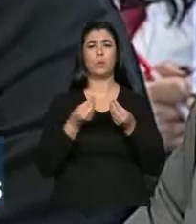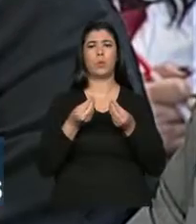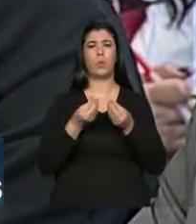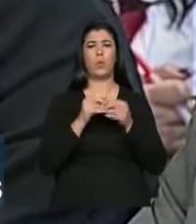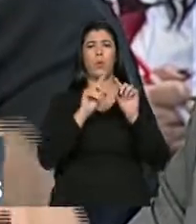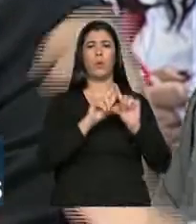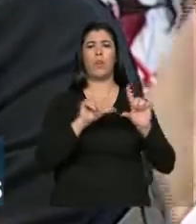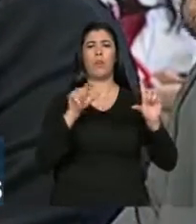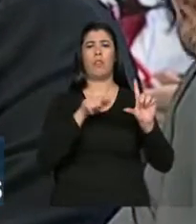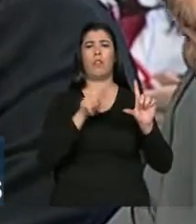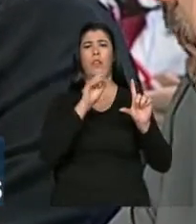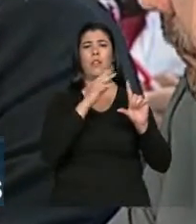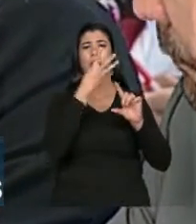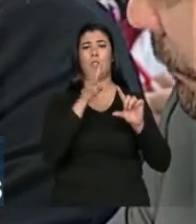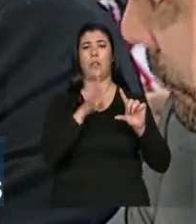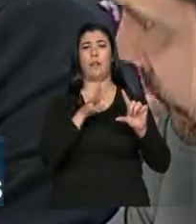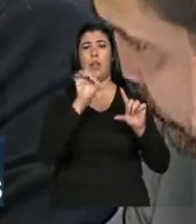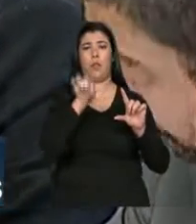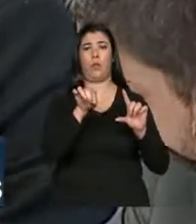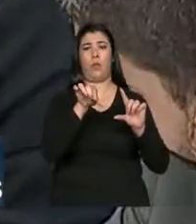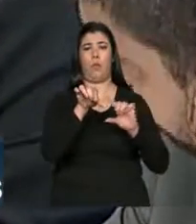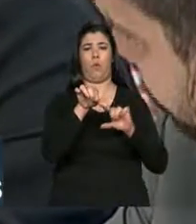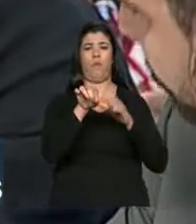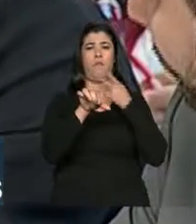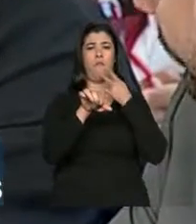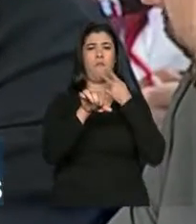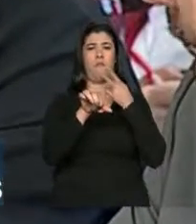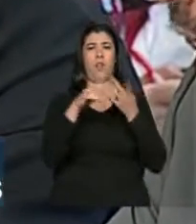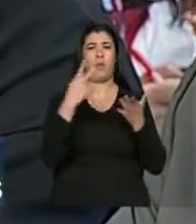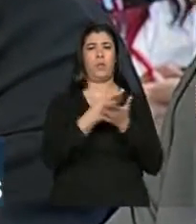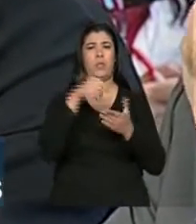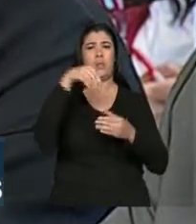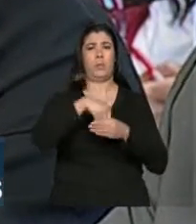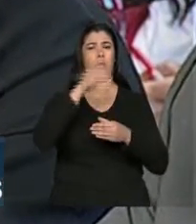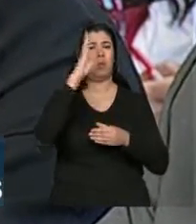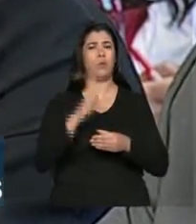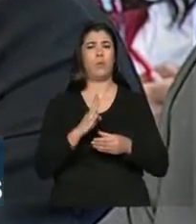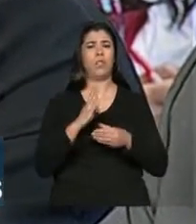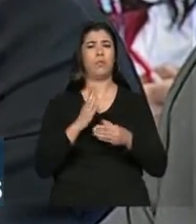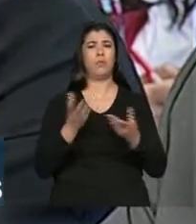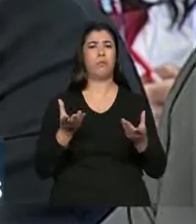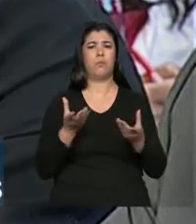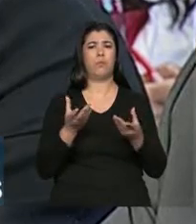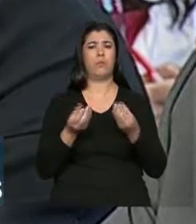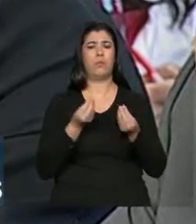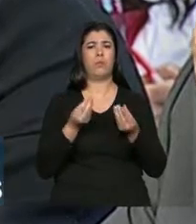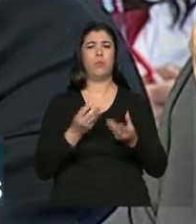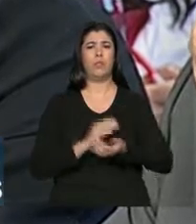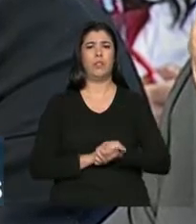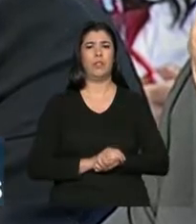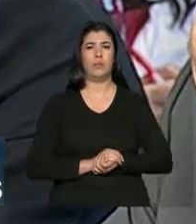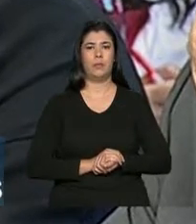que na tabela 9 se fala em ocorrências dentro do território brasileiro?